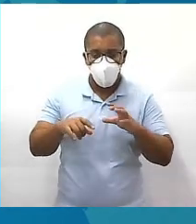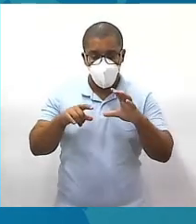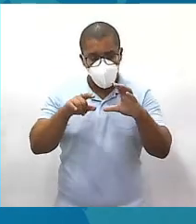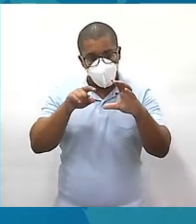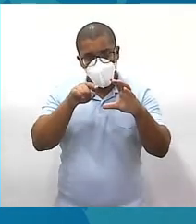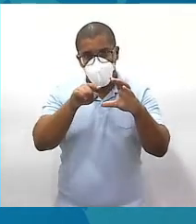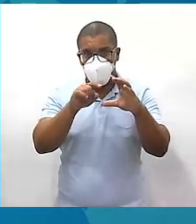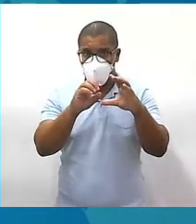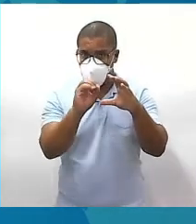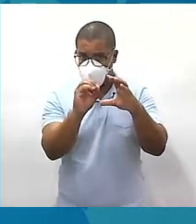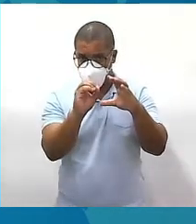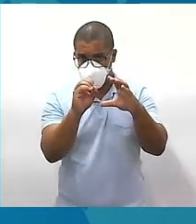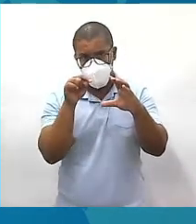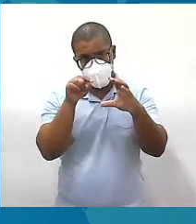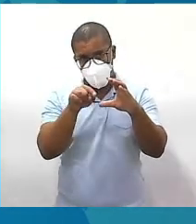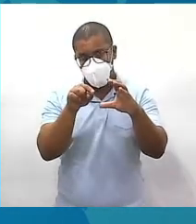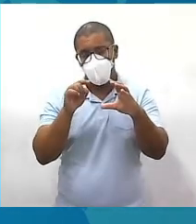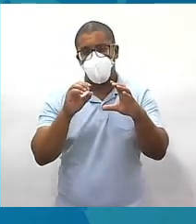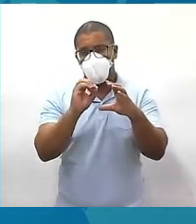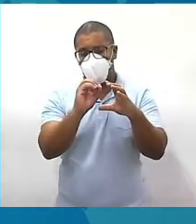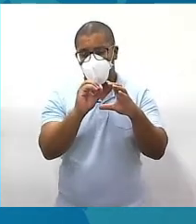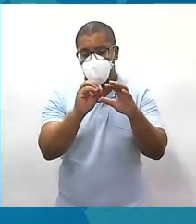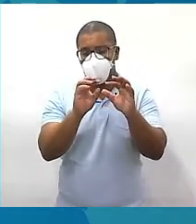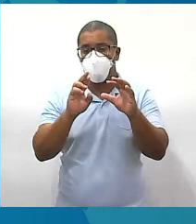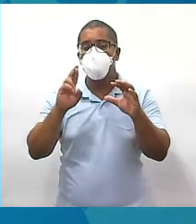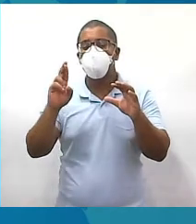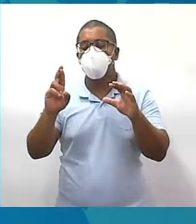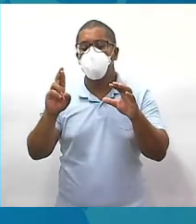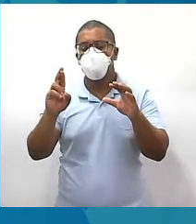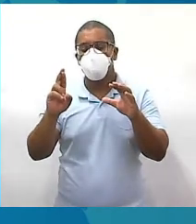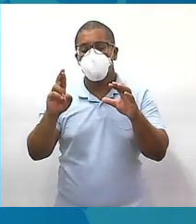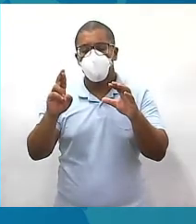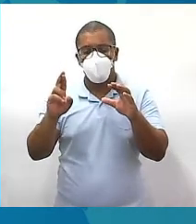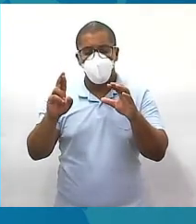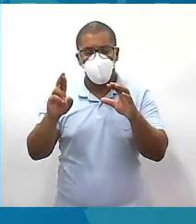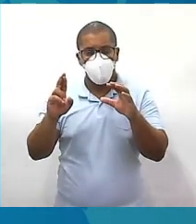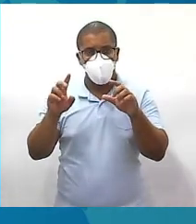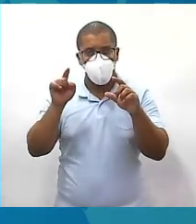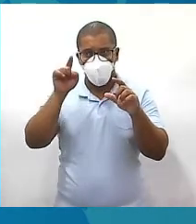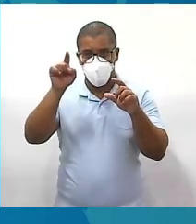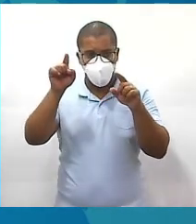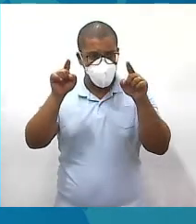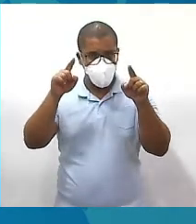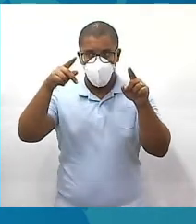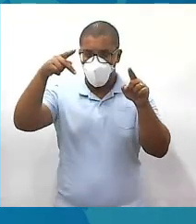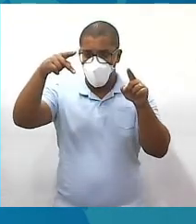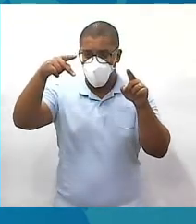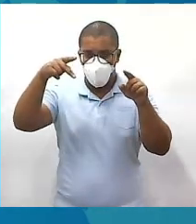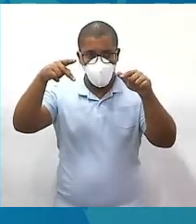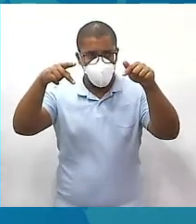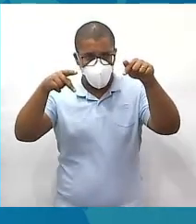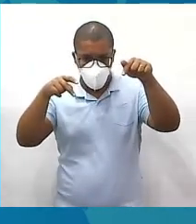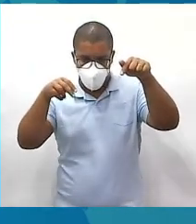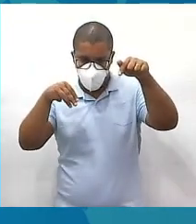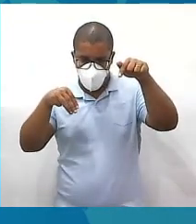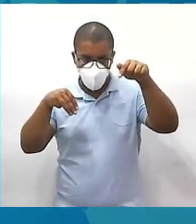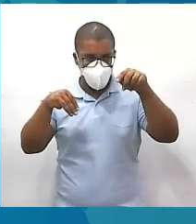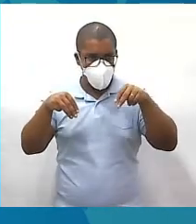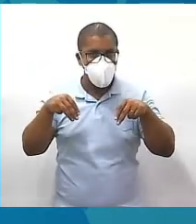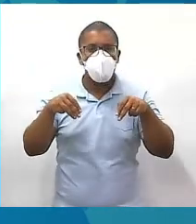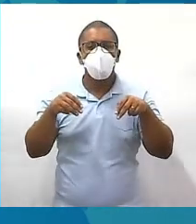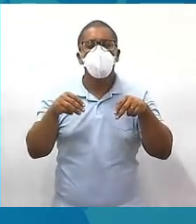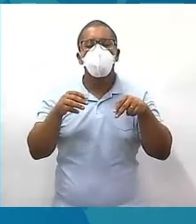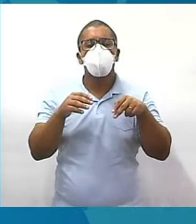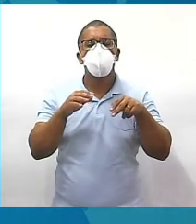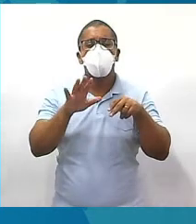de centro 0 também, tá? E o raio R e 4 pontos, P, Q, M e N. Entre esses